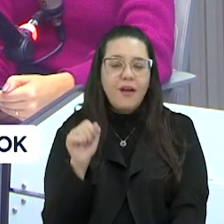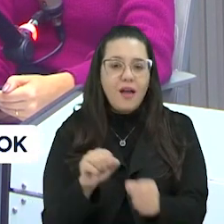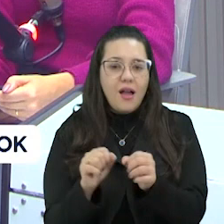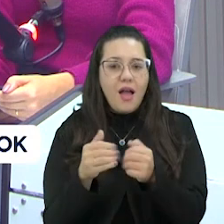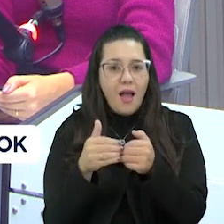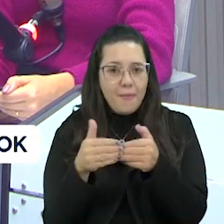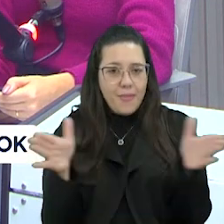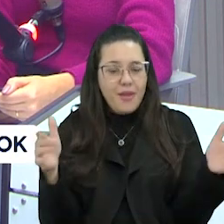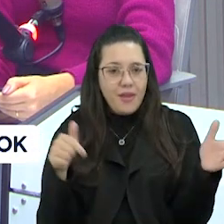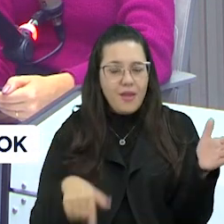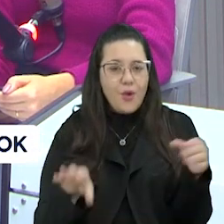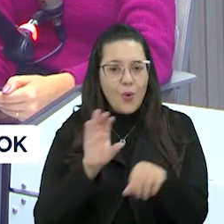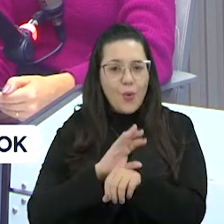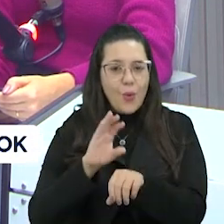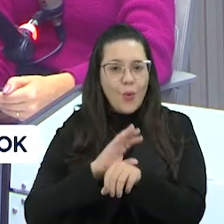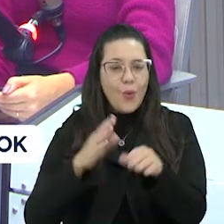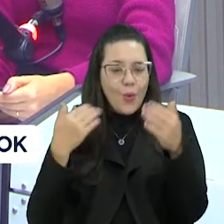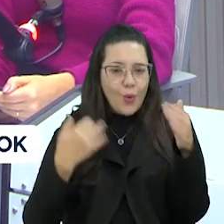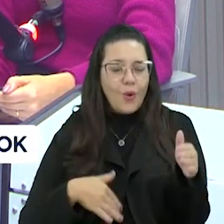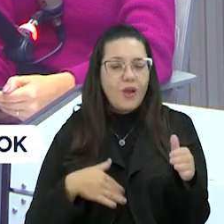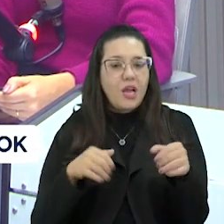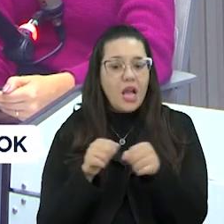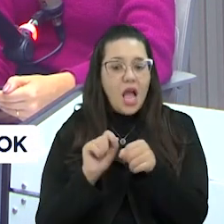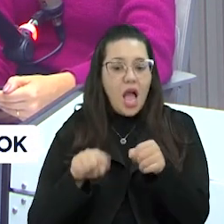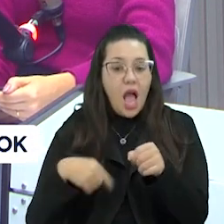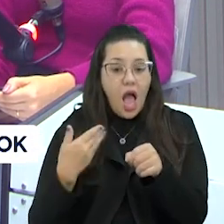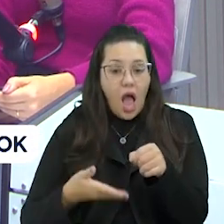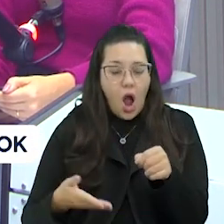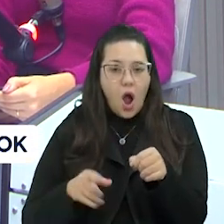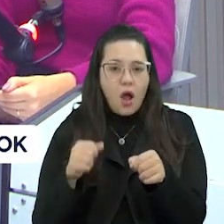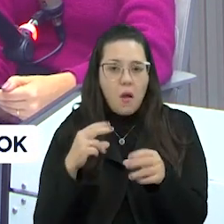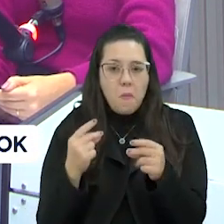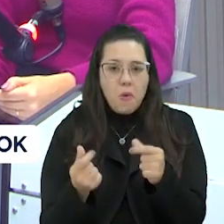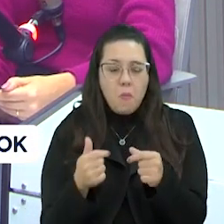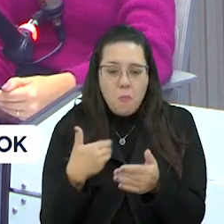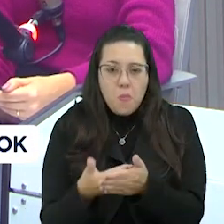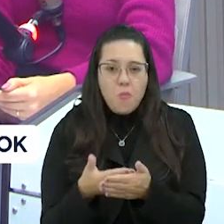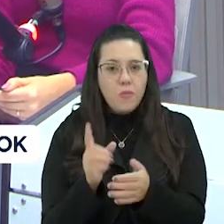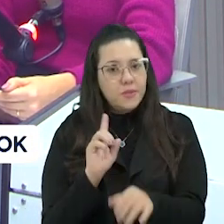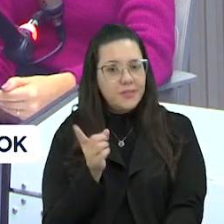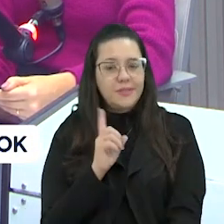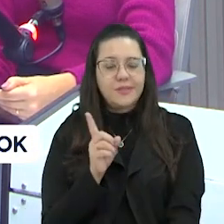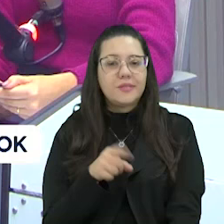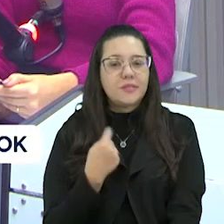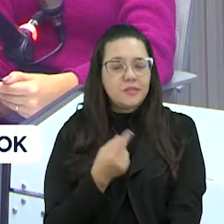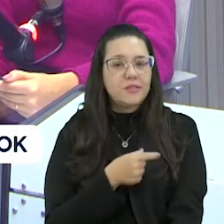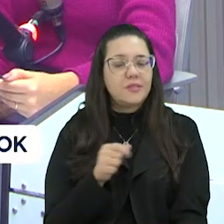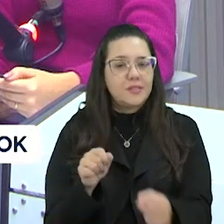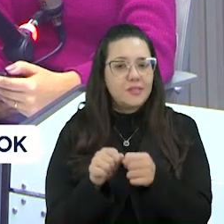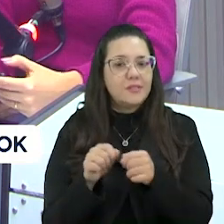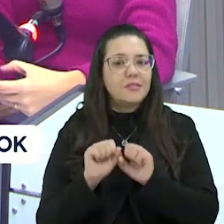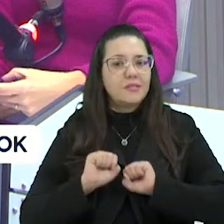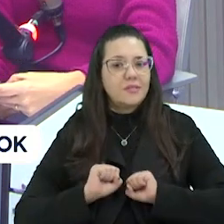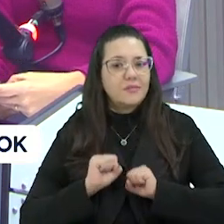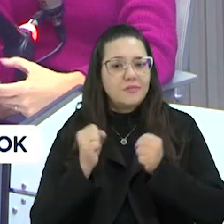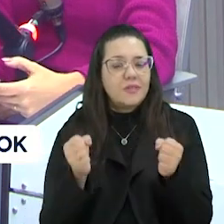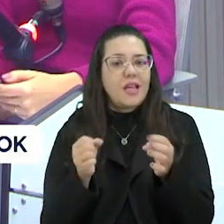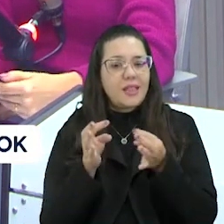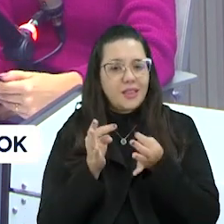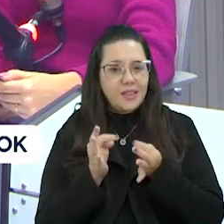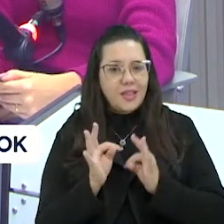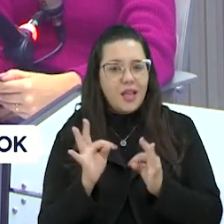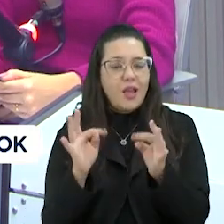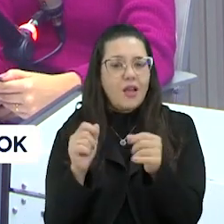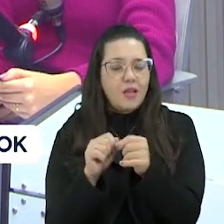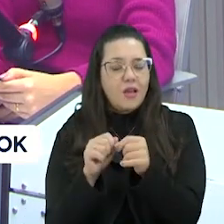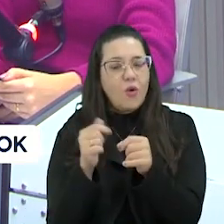tem essa previsão, sim, mas não imediatamente. Né? Então, imediatamente, a gente está empenhando esforços na área de tecnologia,